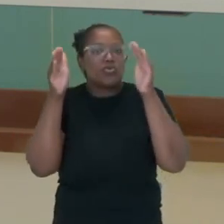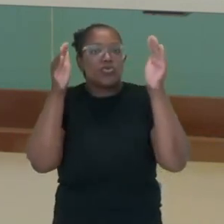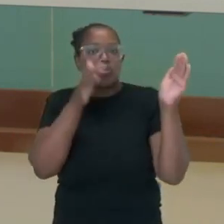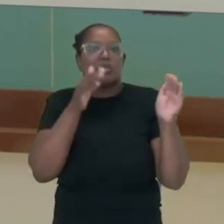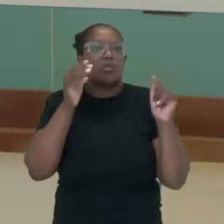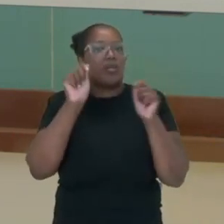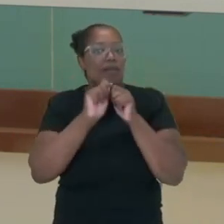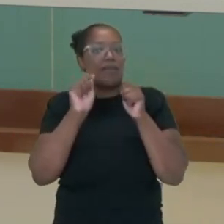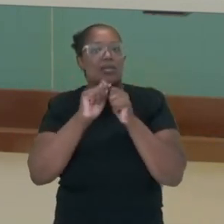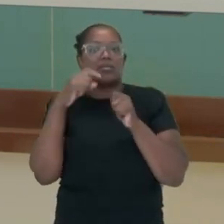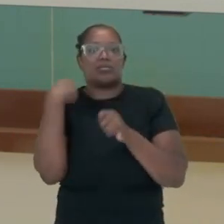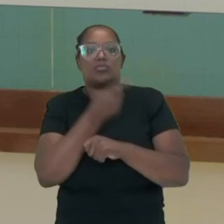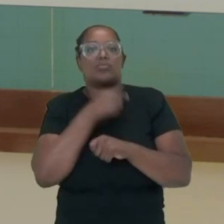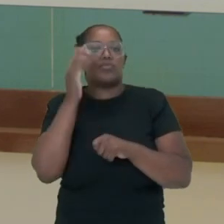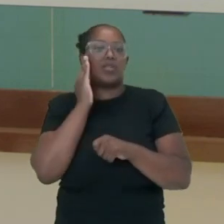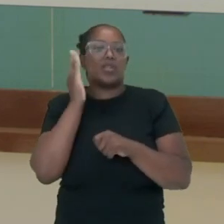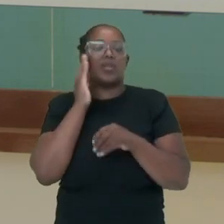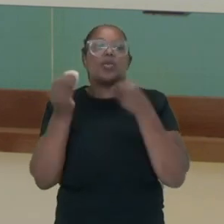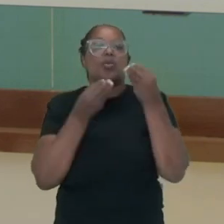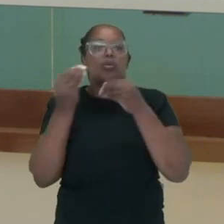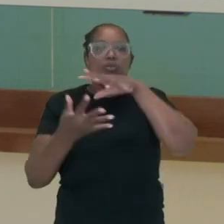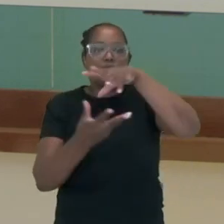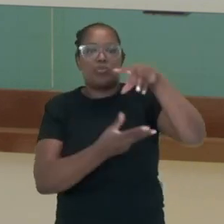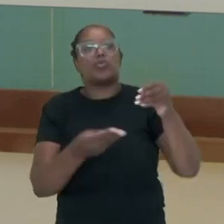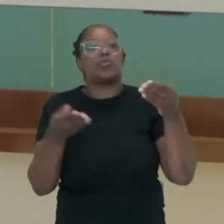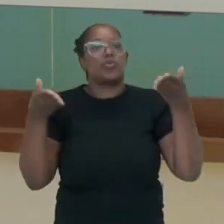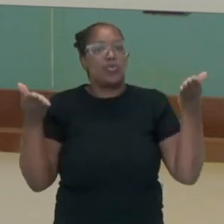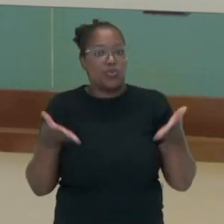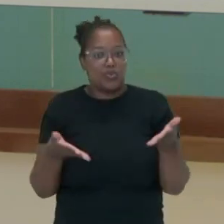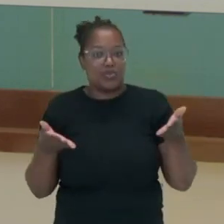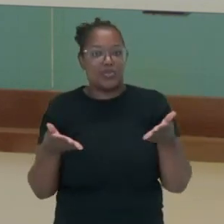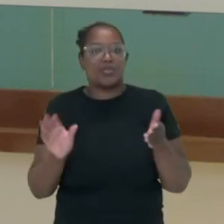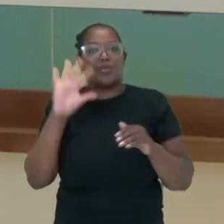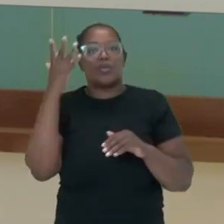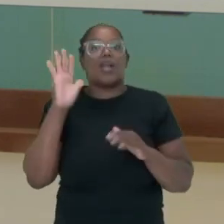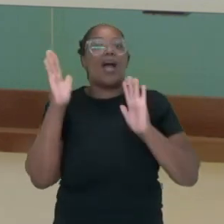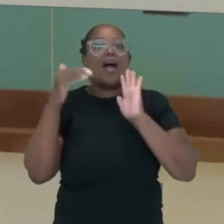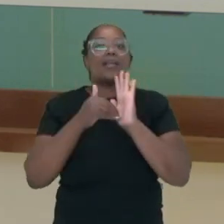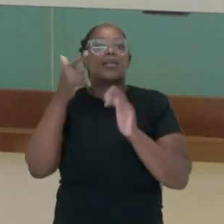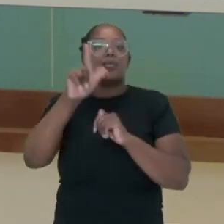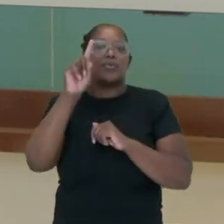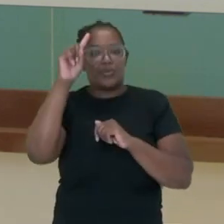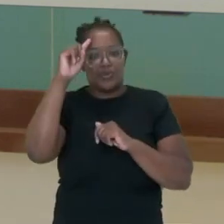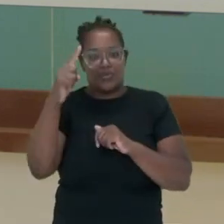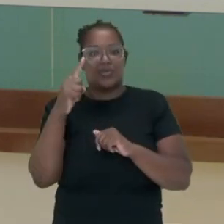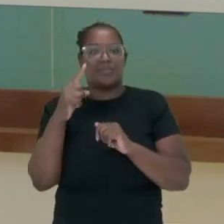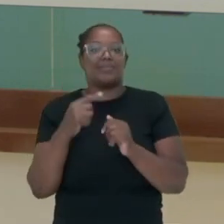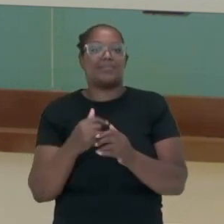entenda como o mundo atualmente está organizado politicamente. Até um próximo encontro.